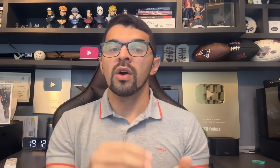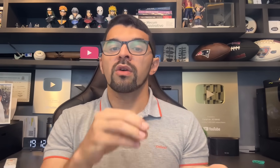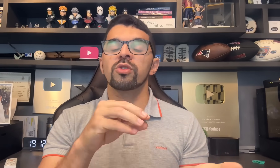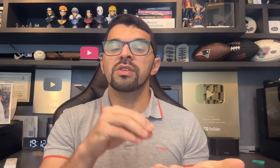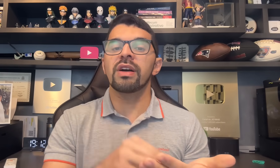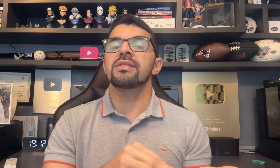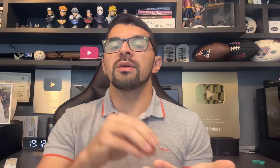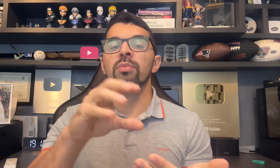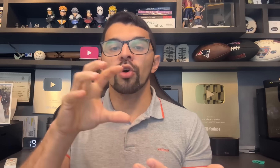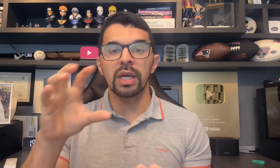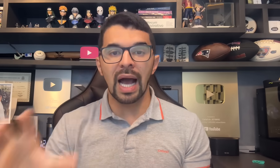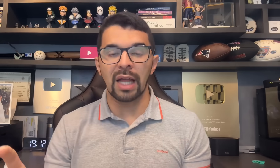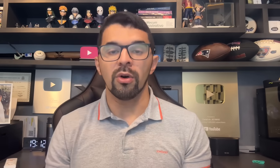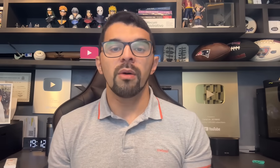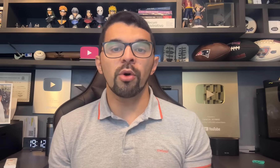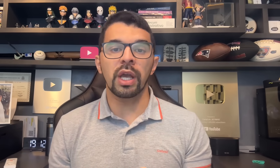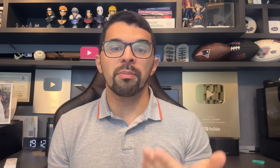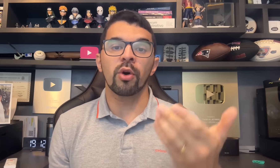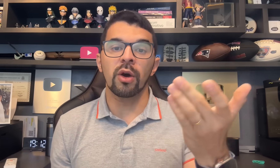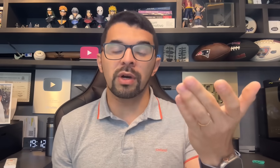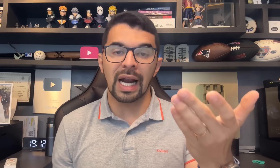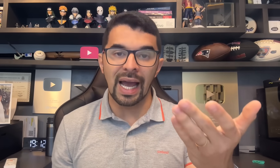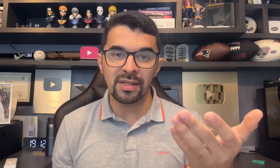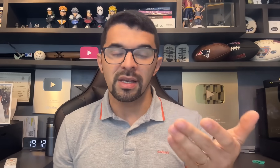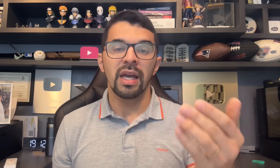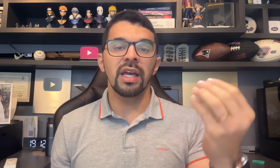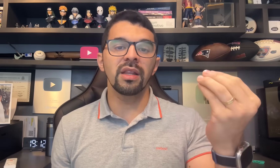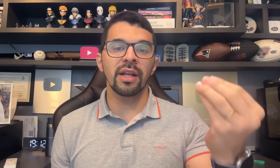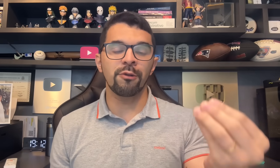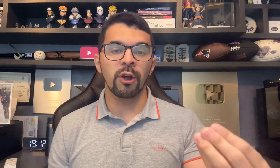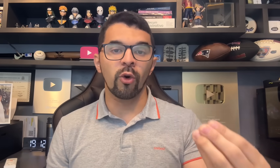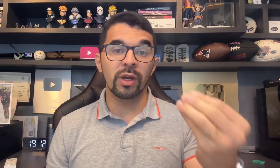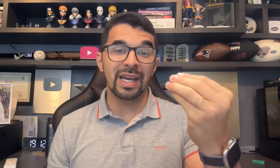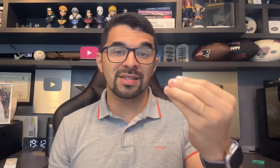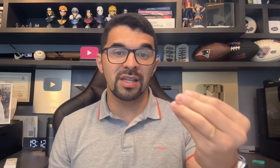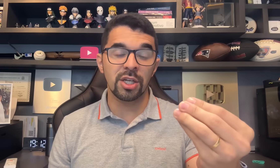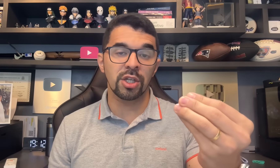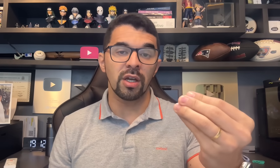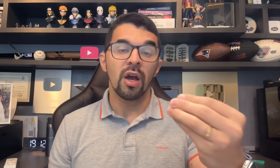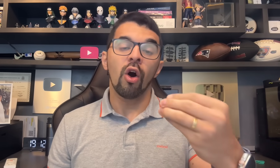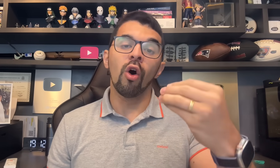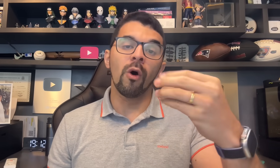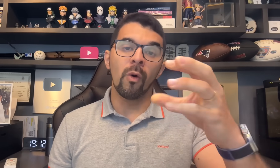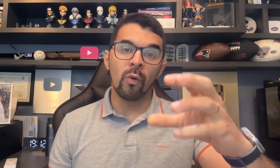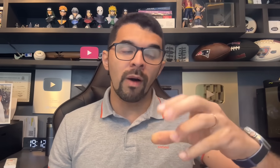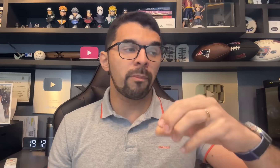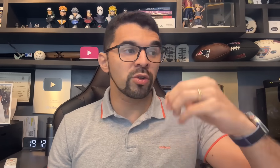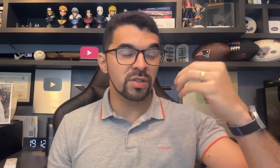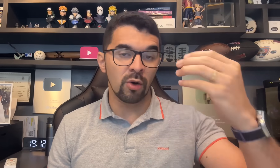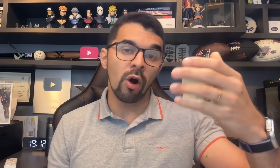compareceu, você vai ser bloqueado. Por quê? Porque o CRAS identificou que existe